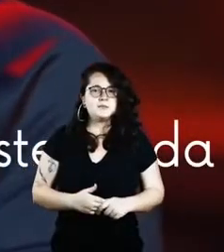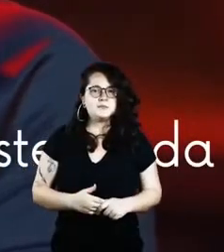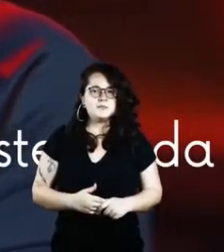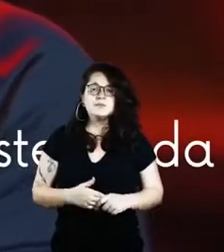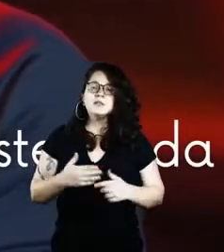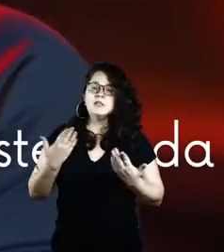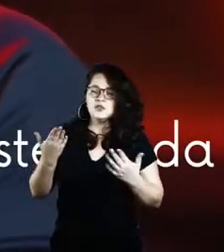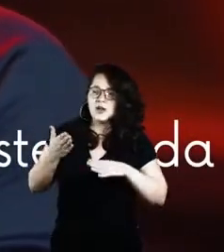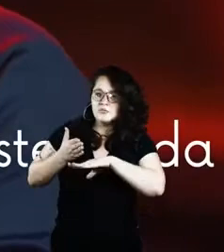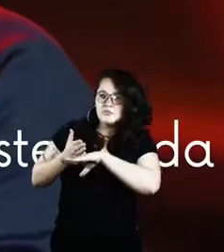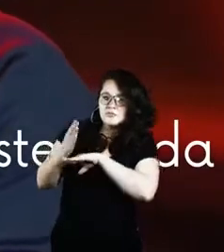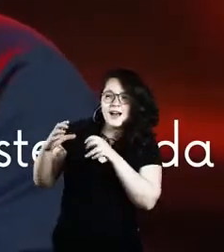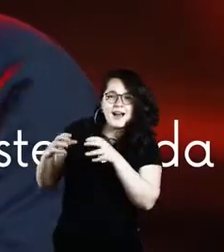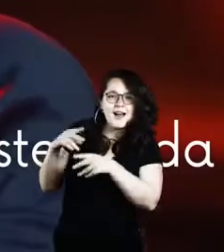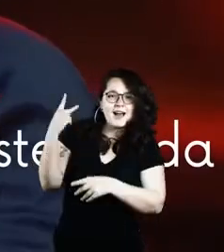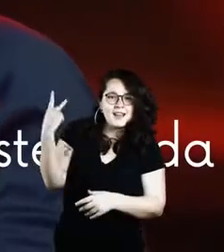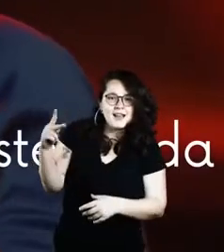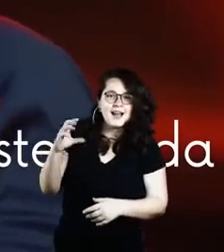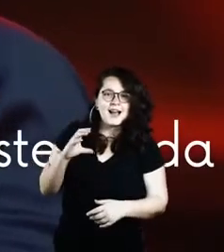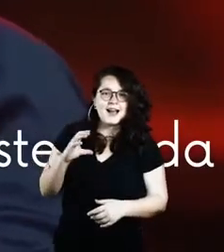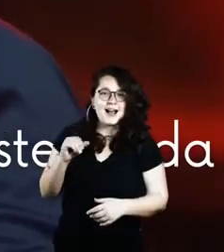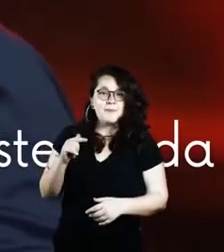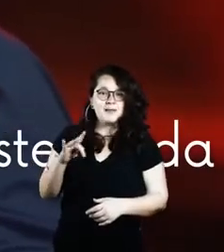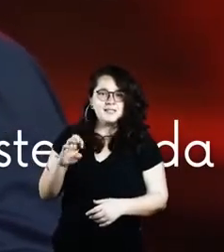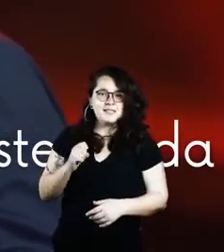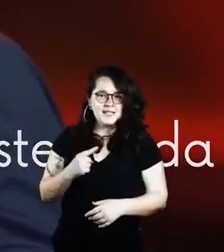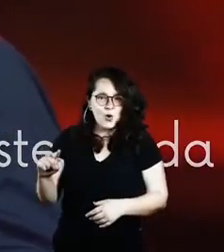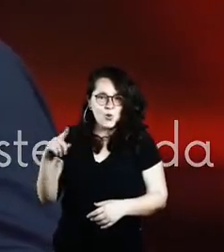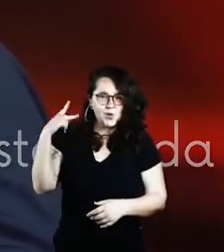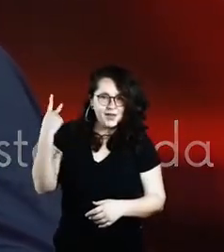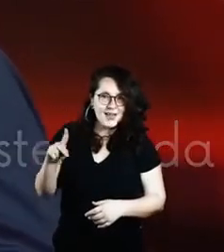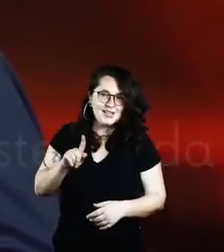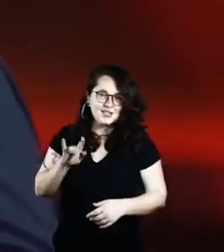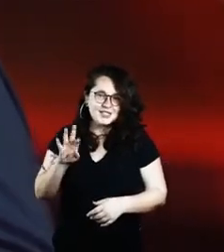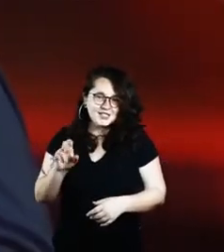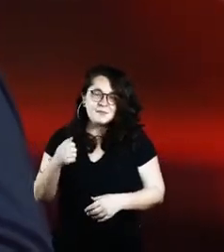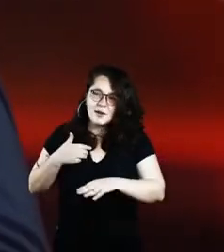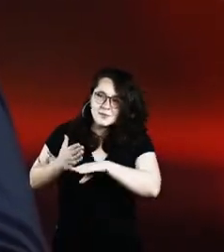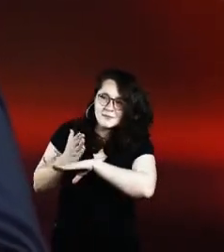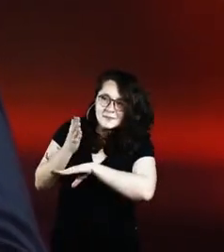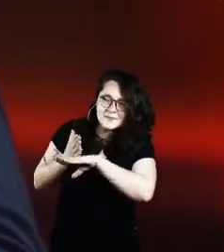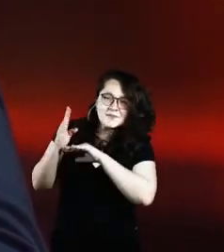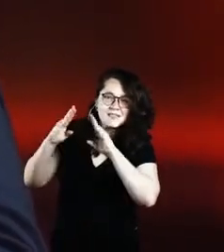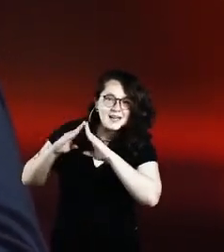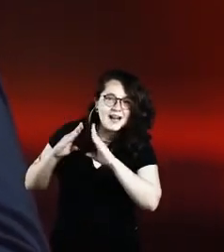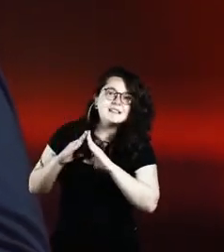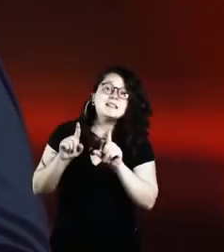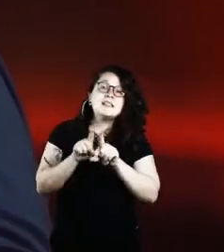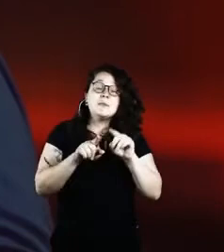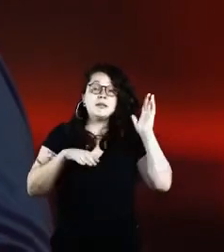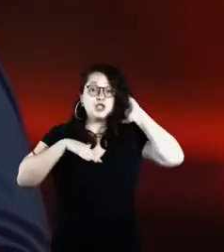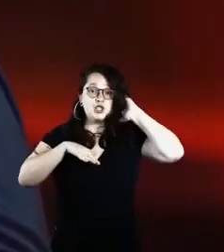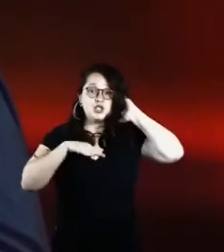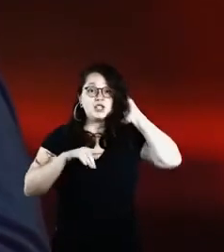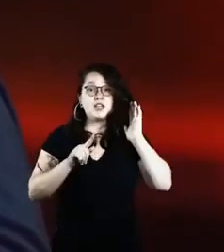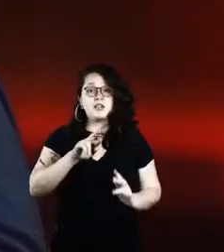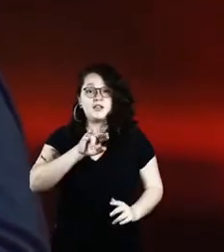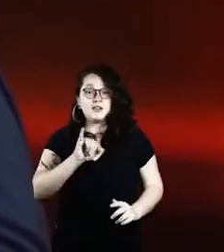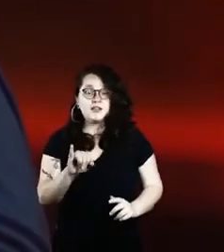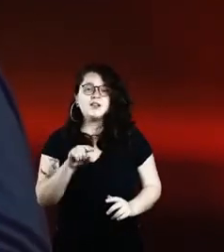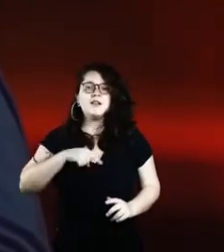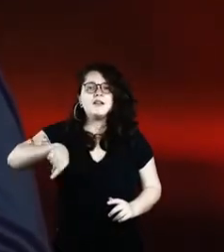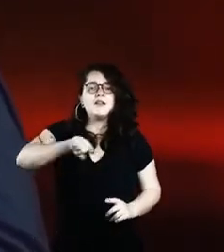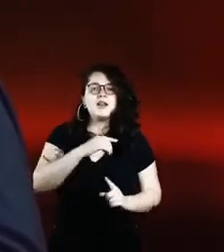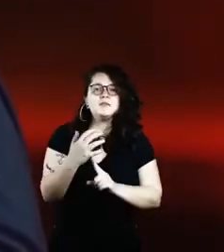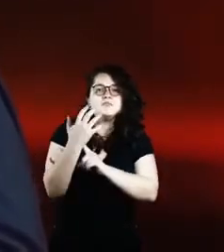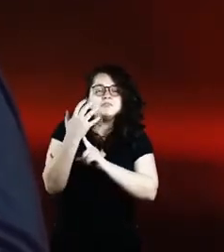Frequentei a casa do Cabeção, que é o Giba, DJ Kri, que foram as pessoas que me influenciaram e que me ensinaram a